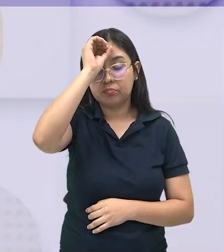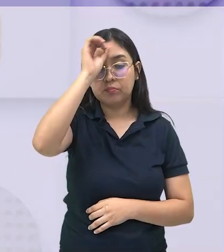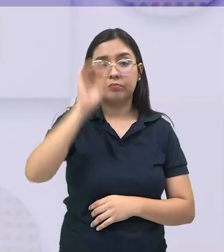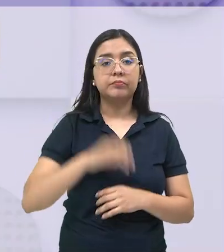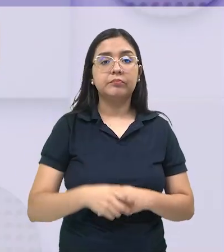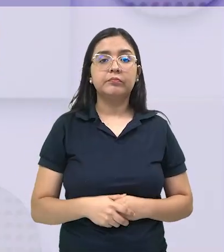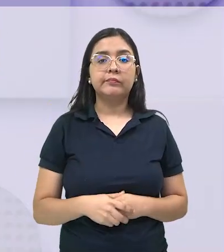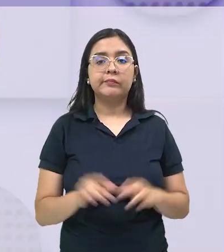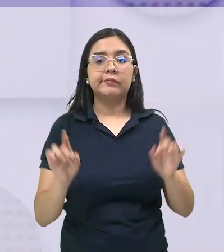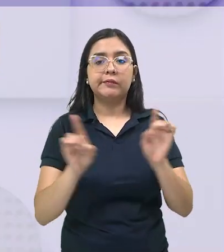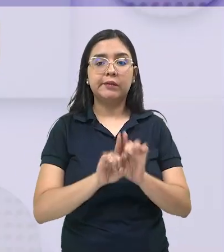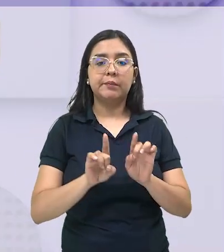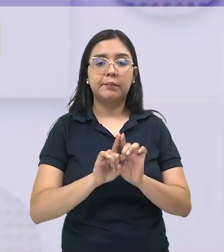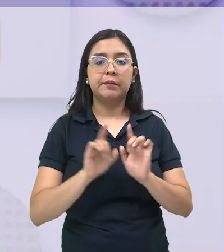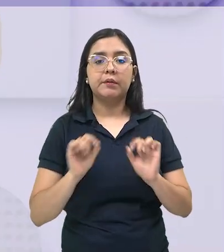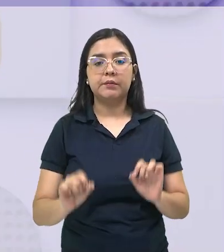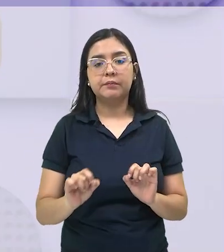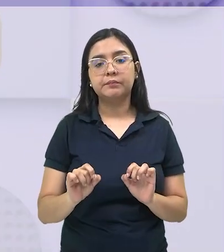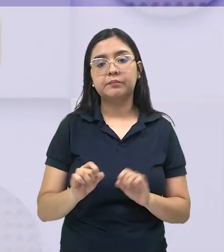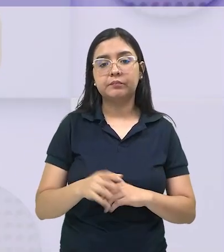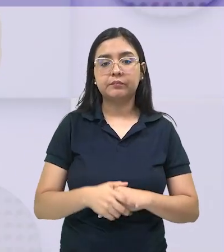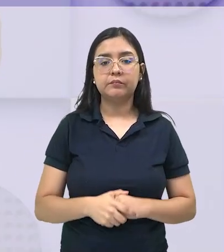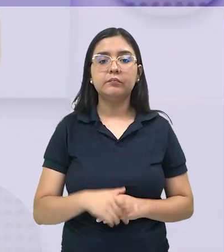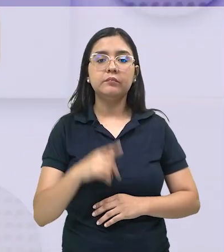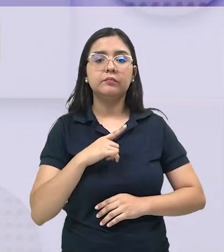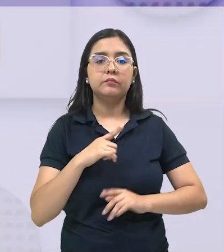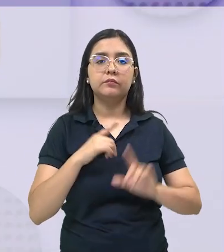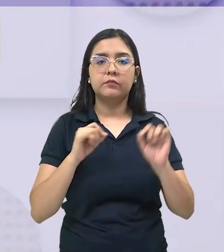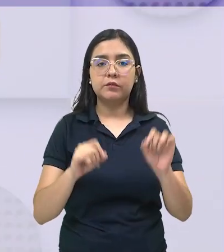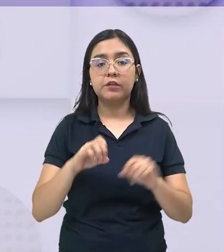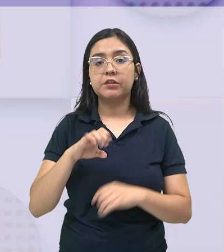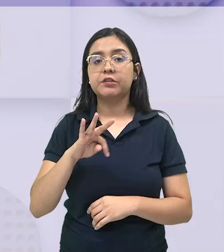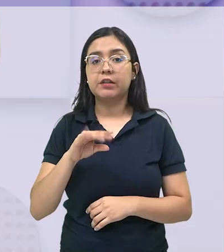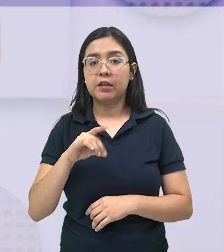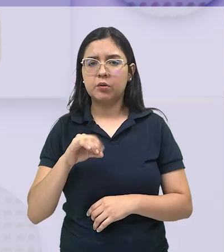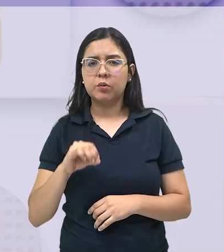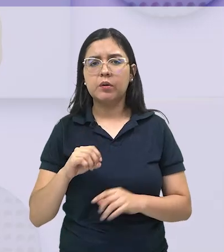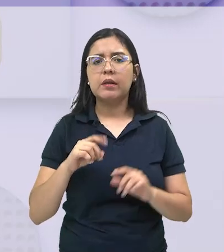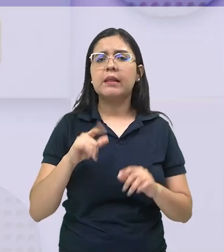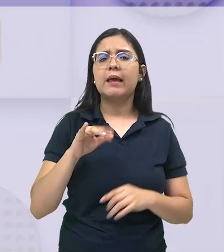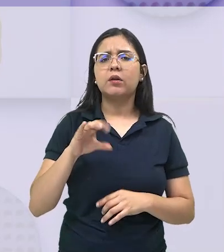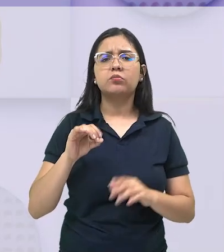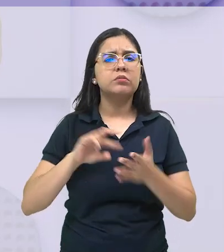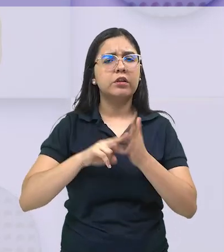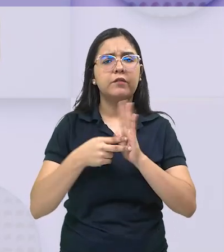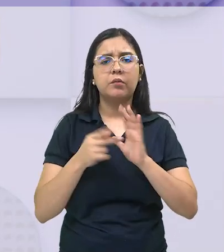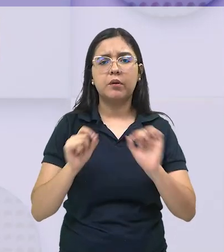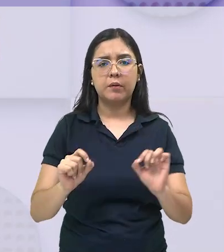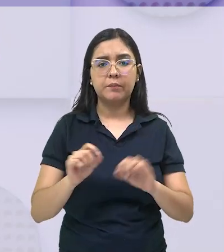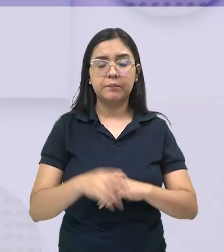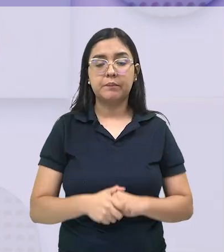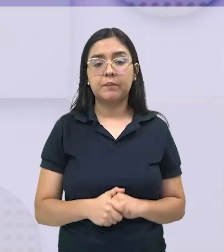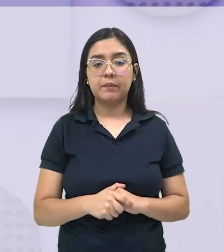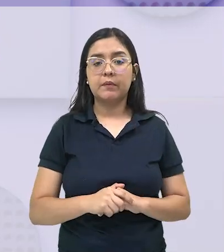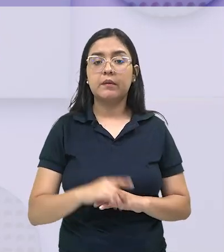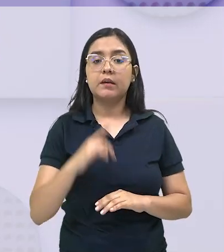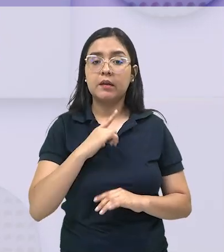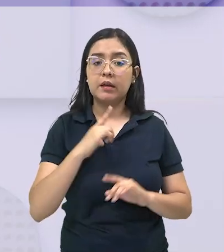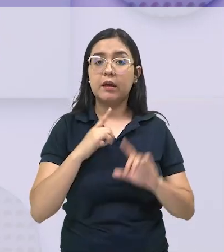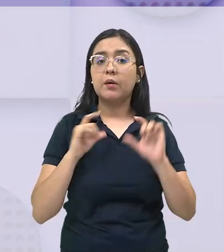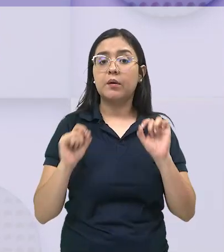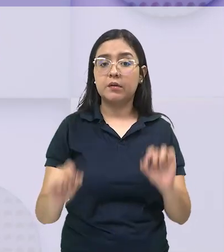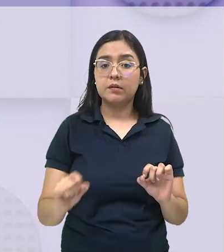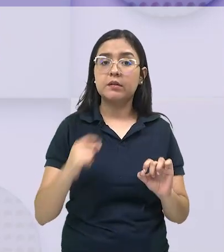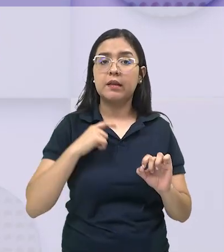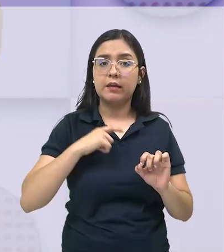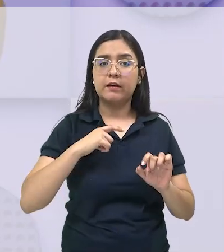E também, nosso Estado é um Estado laico. O que significa um Estado laico? É um Estado que admite